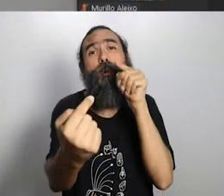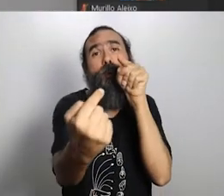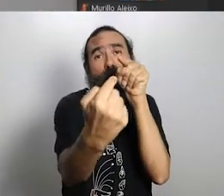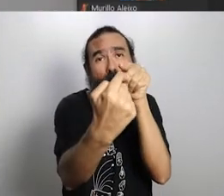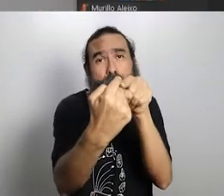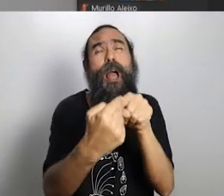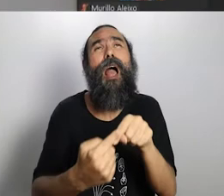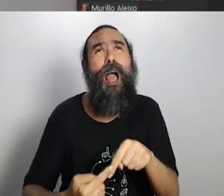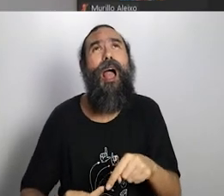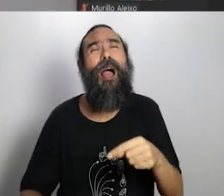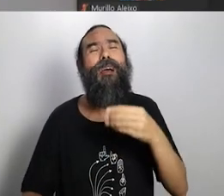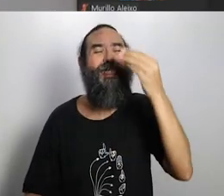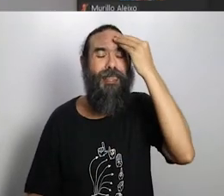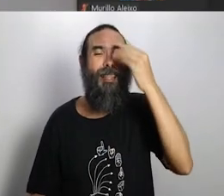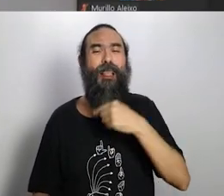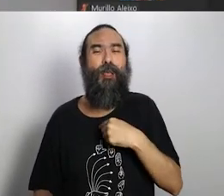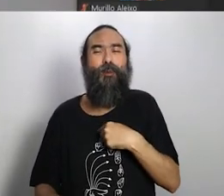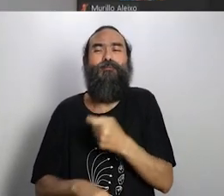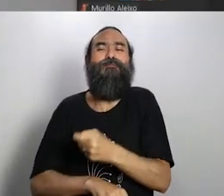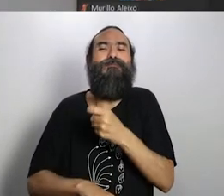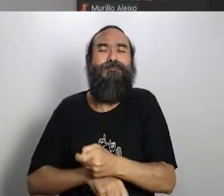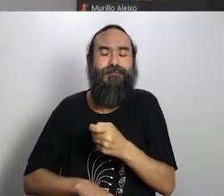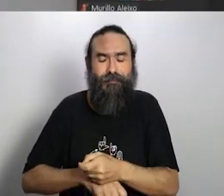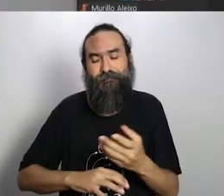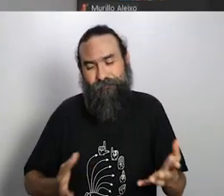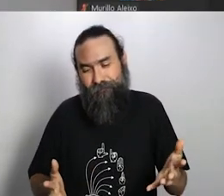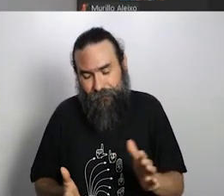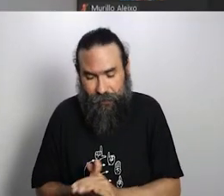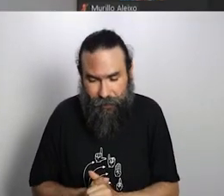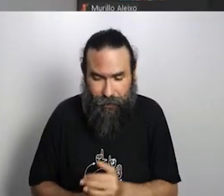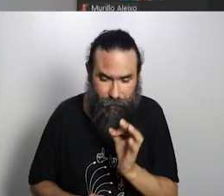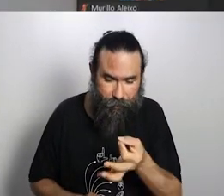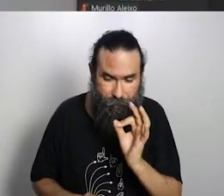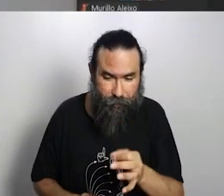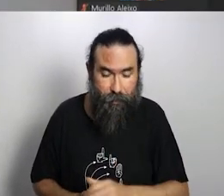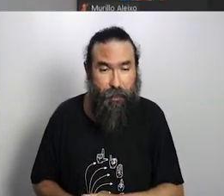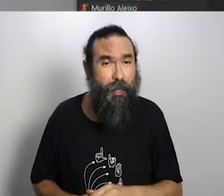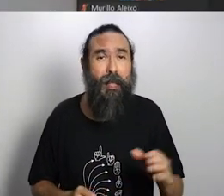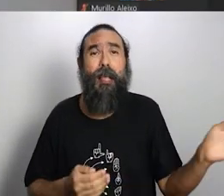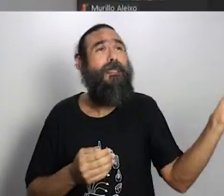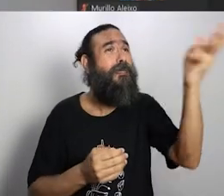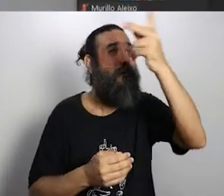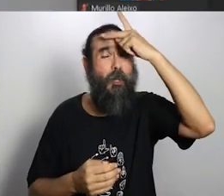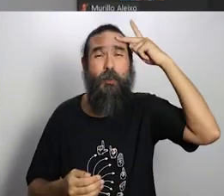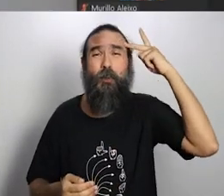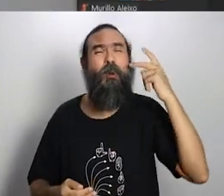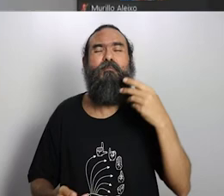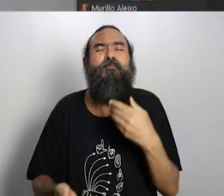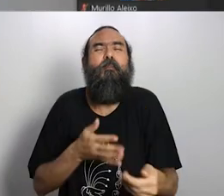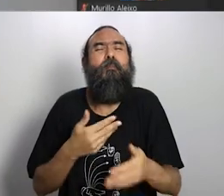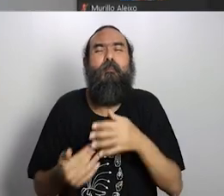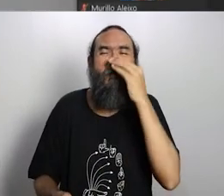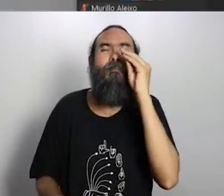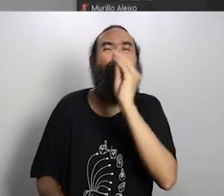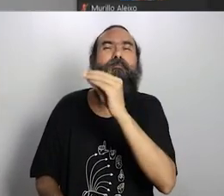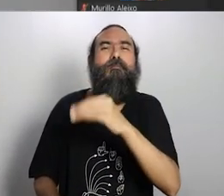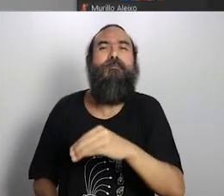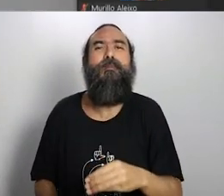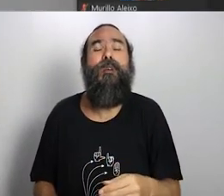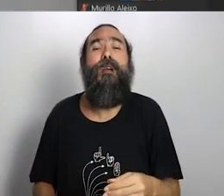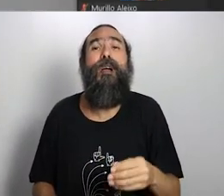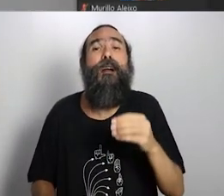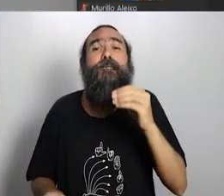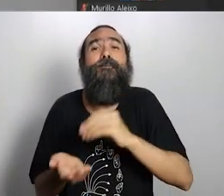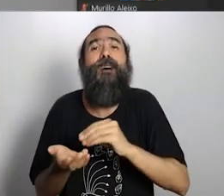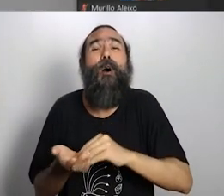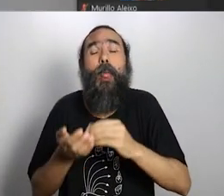está interessado é por pouco tempo. Quanto tempo faz que Beto caminha com Lia e Lia caminha com Beto? Pergunte a Lia sobre Beto e